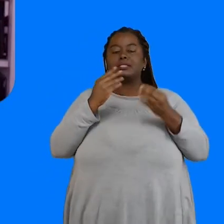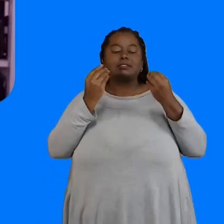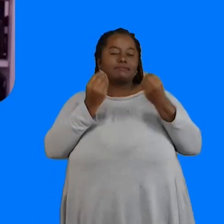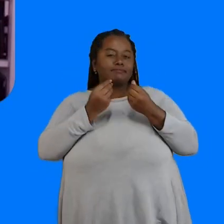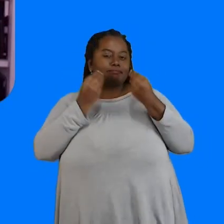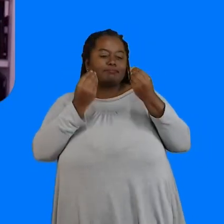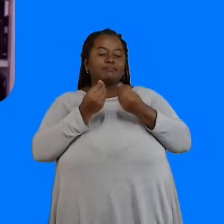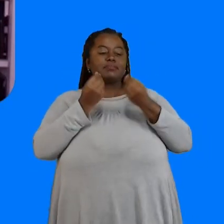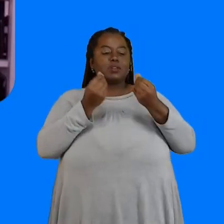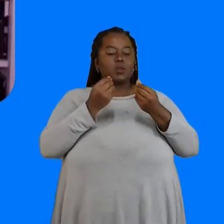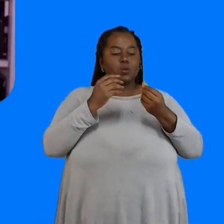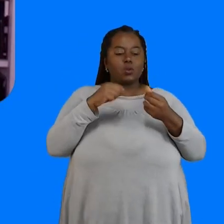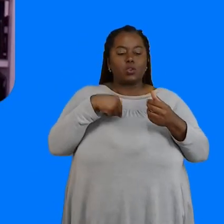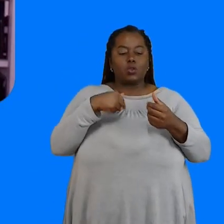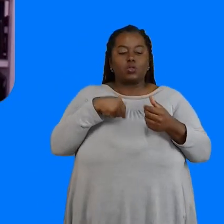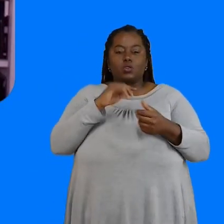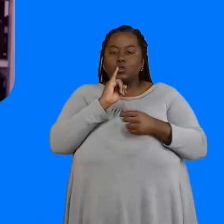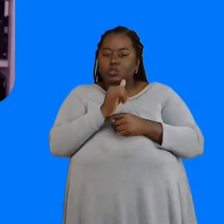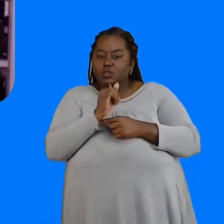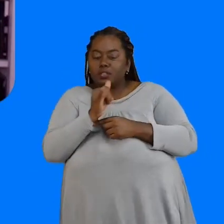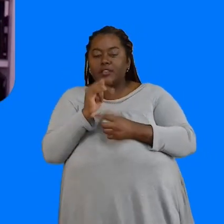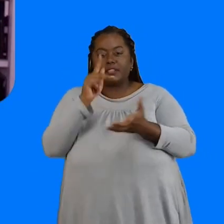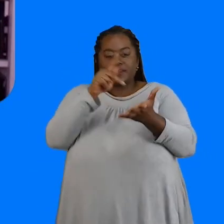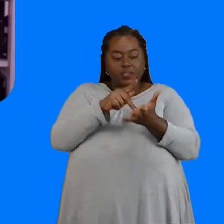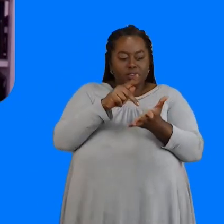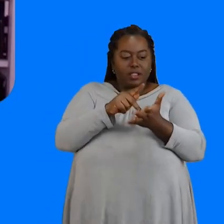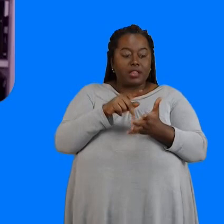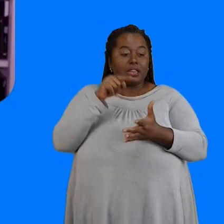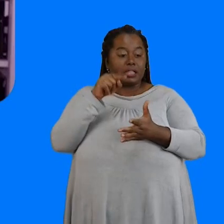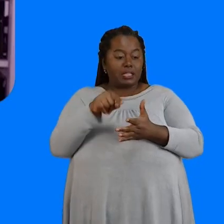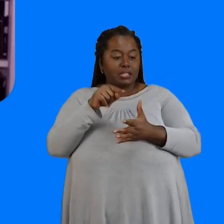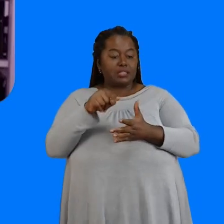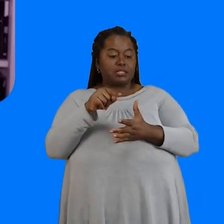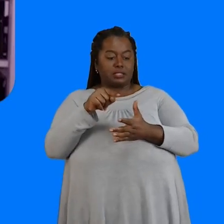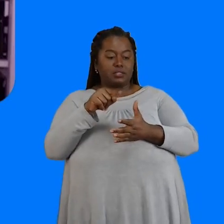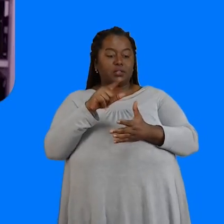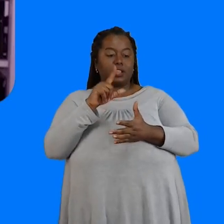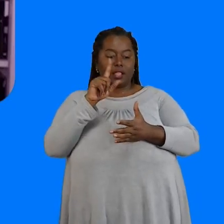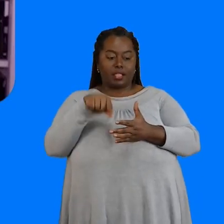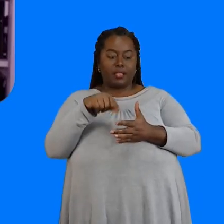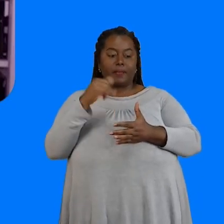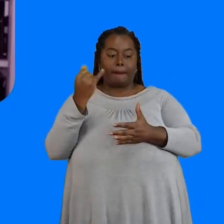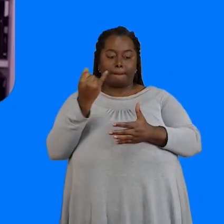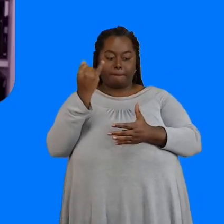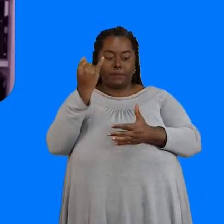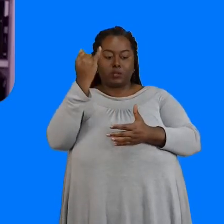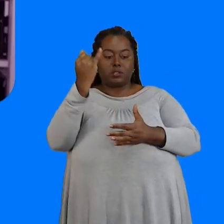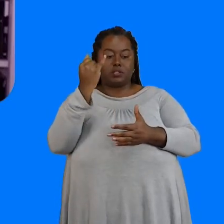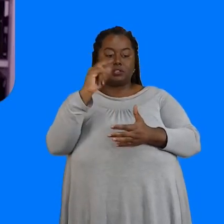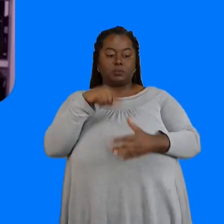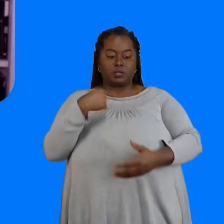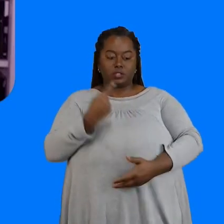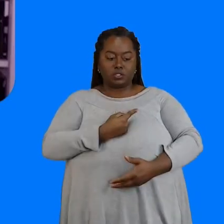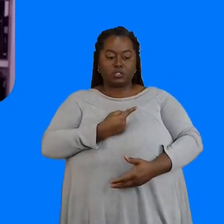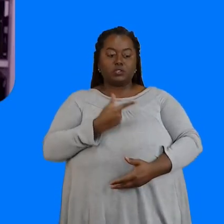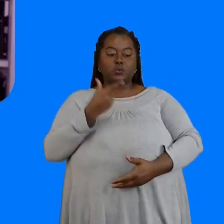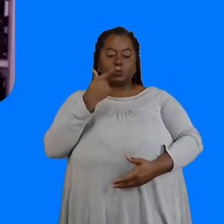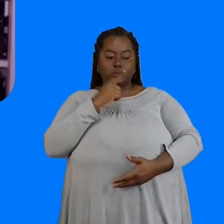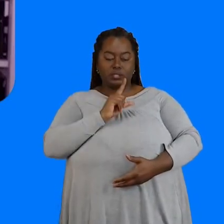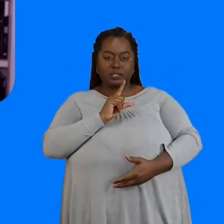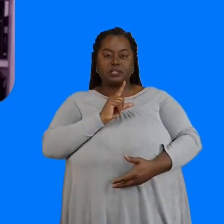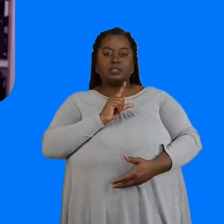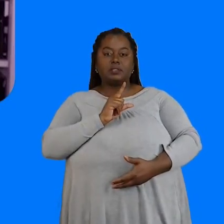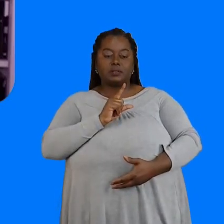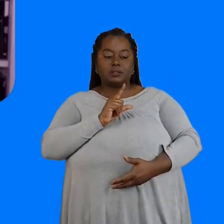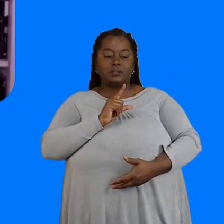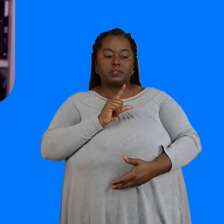alinhado, quando eu estou a dizer a minha verdade. Eu acho que essas dimensões são dimensões importantes para nós resgatarmos para